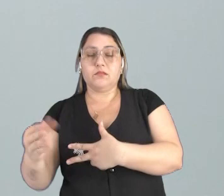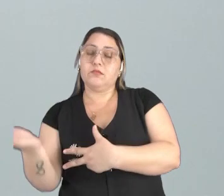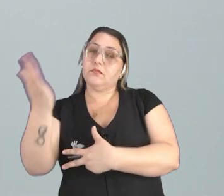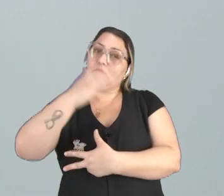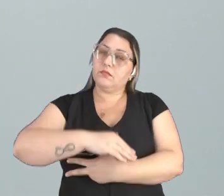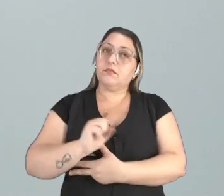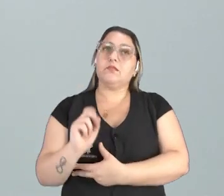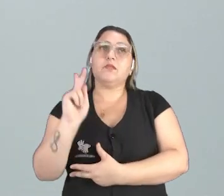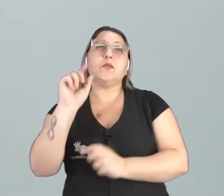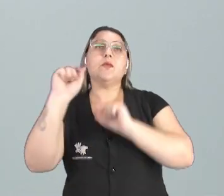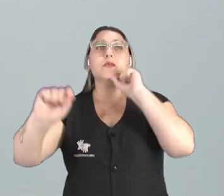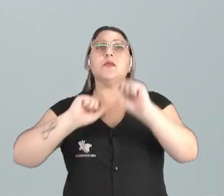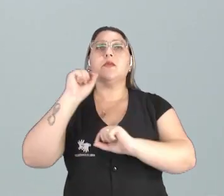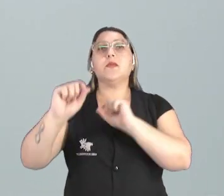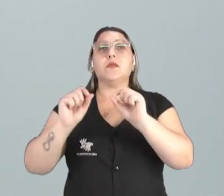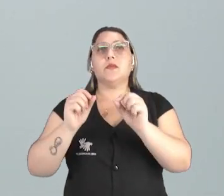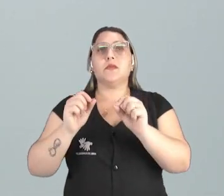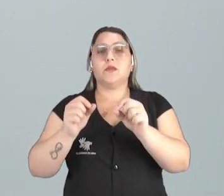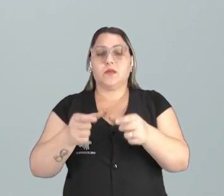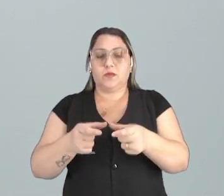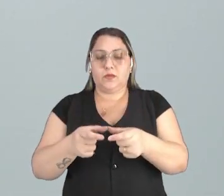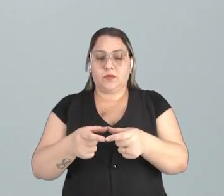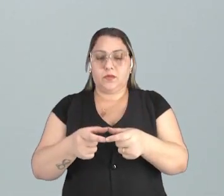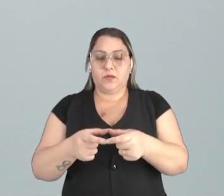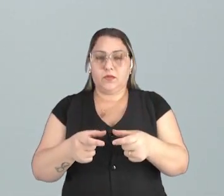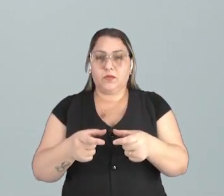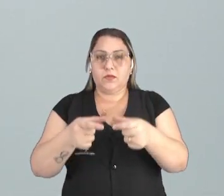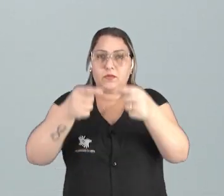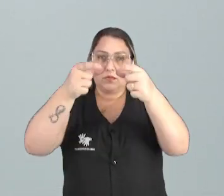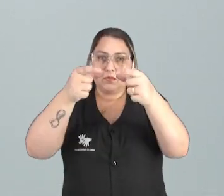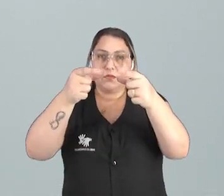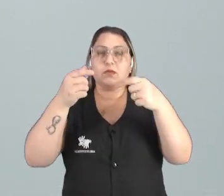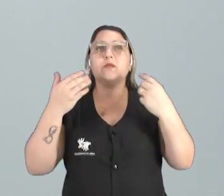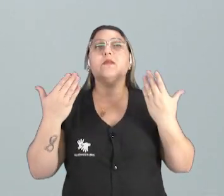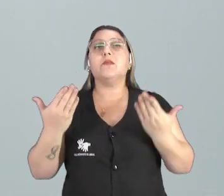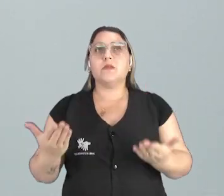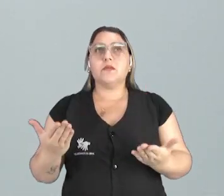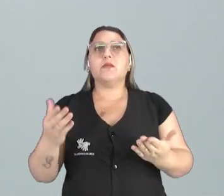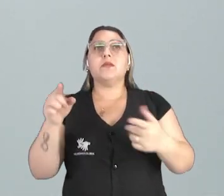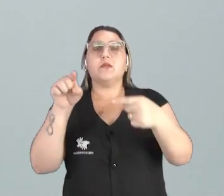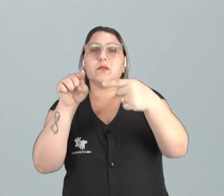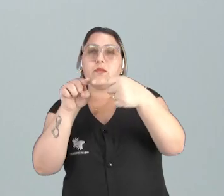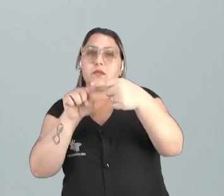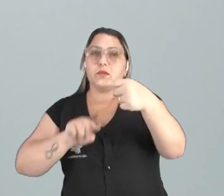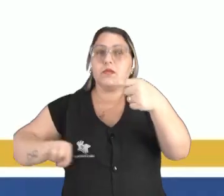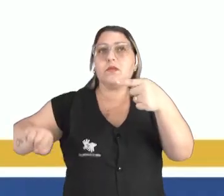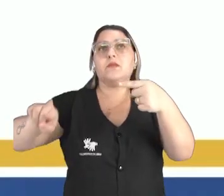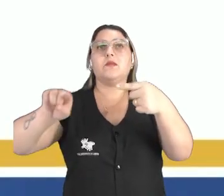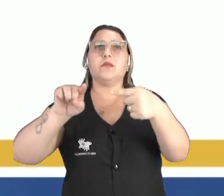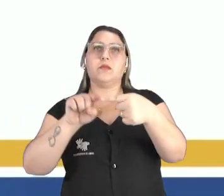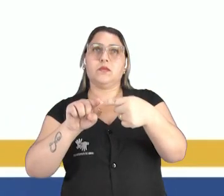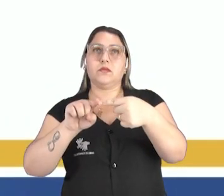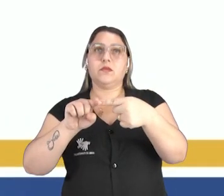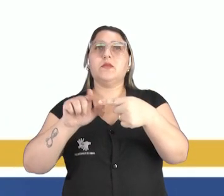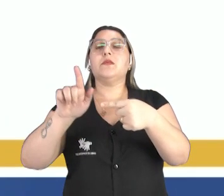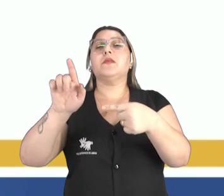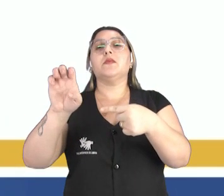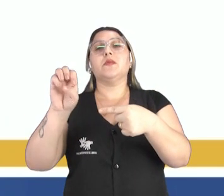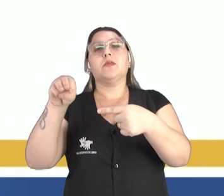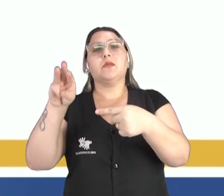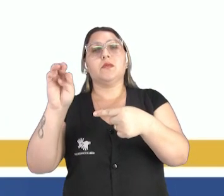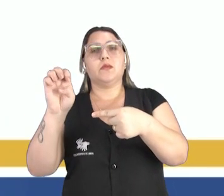falar. O que é um cilindro de revolução? O cilindro ou cilindro circular é um sólido geométrico